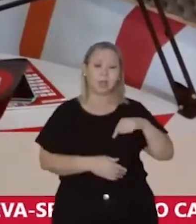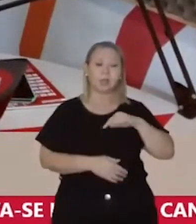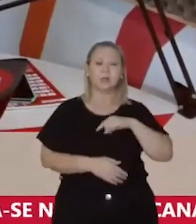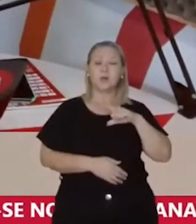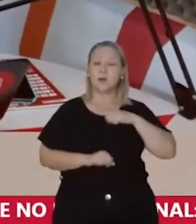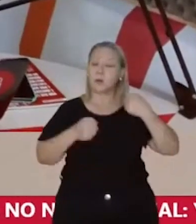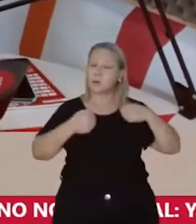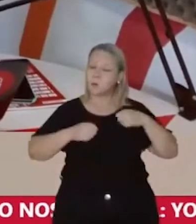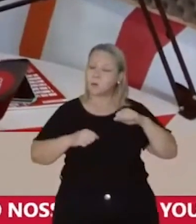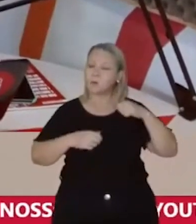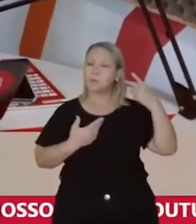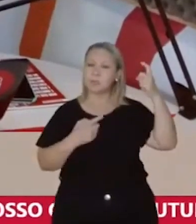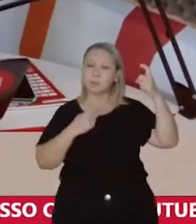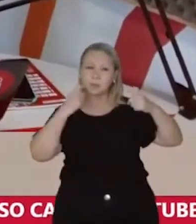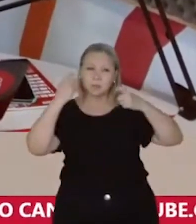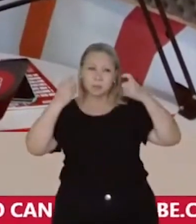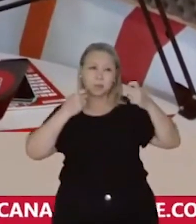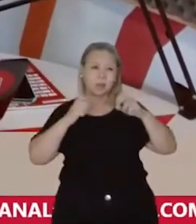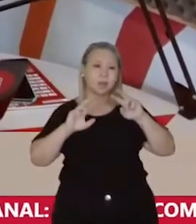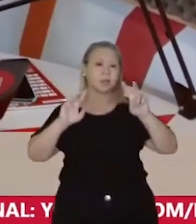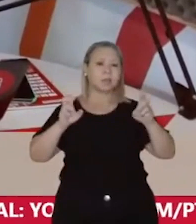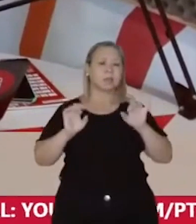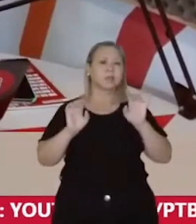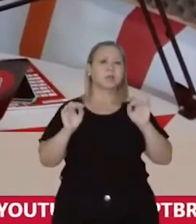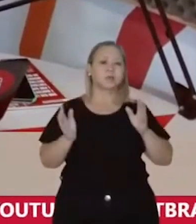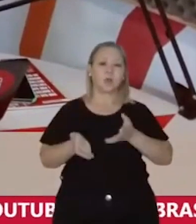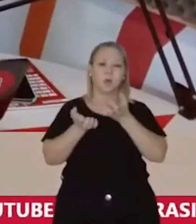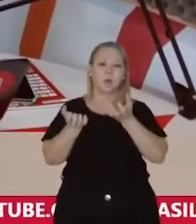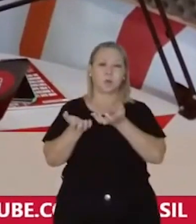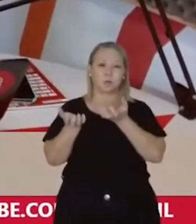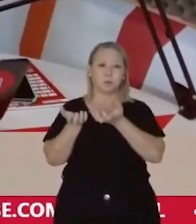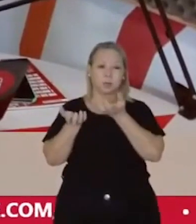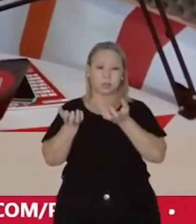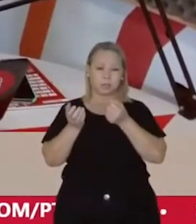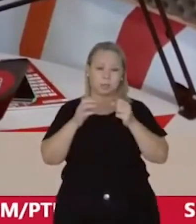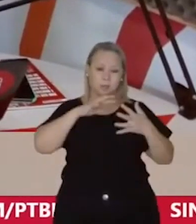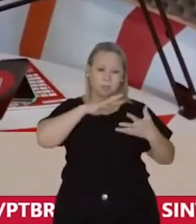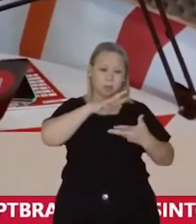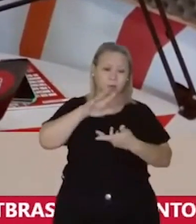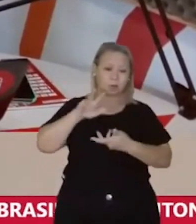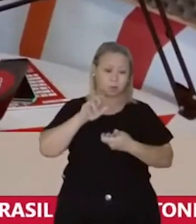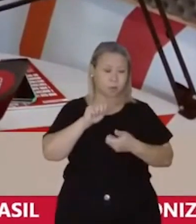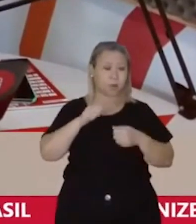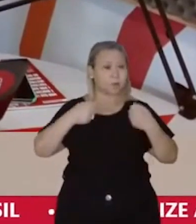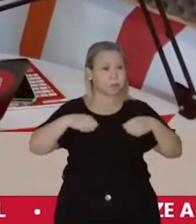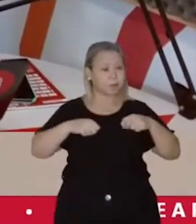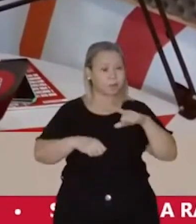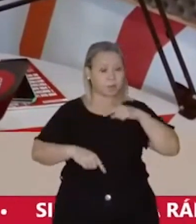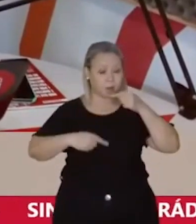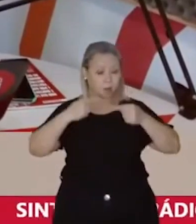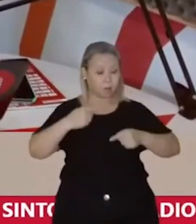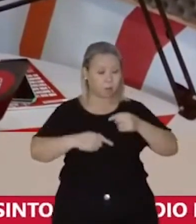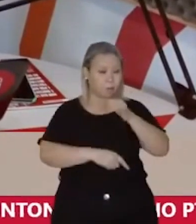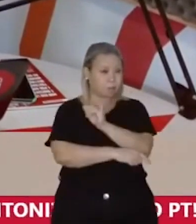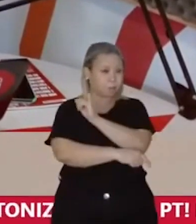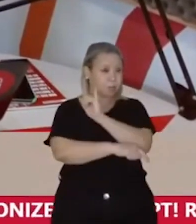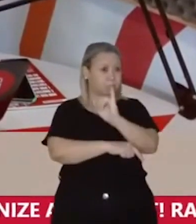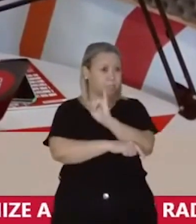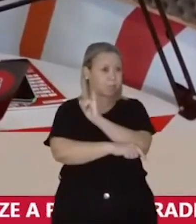nos preocupar com isso. Não é questão só do aquecimento global, mas nós temos que ter uma política